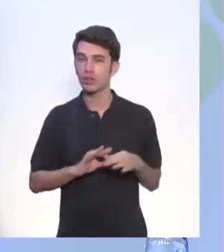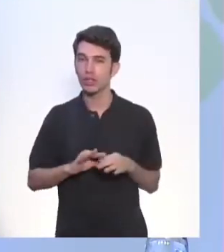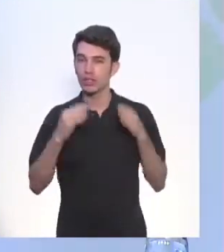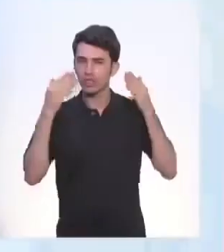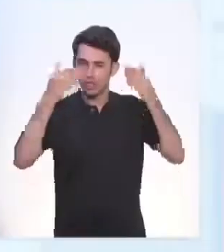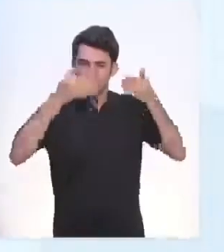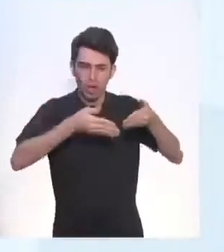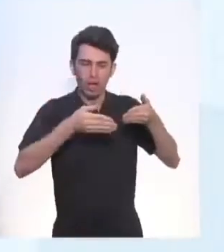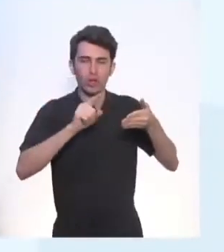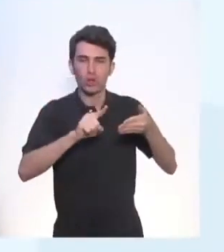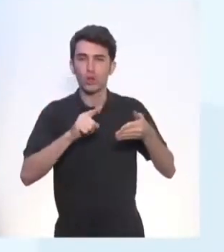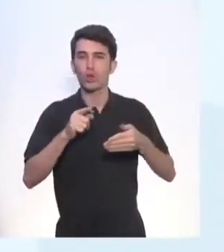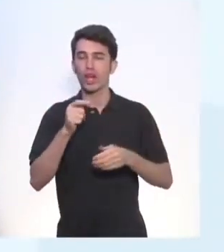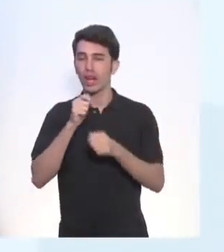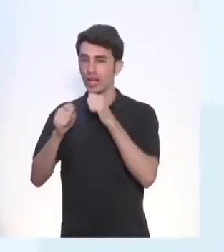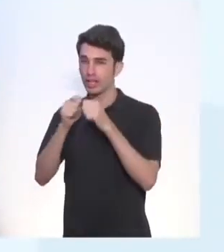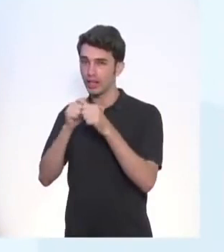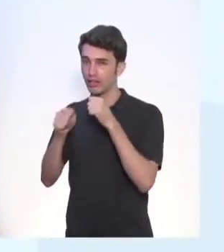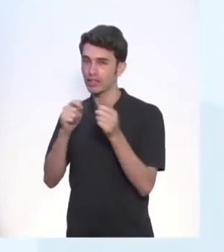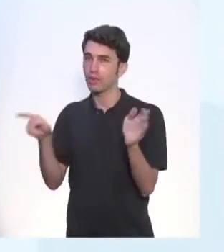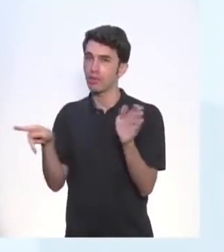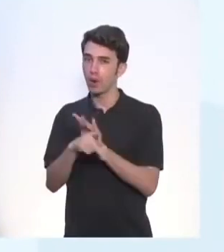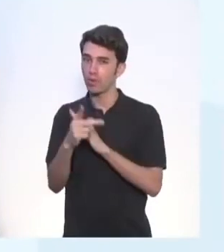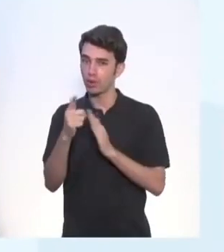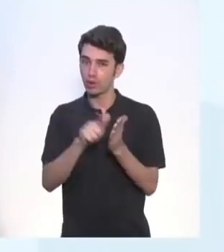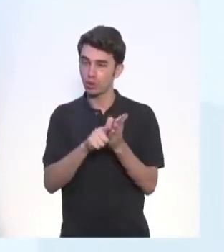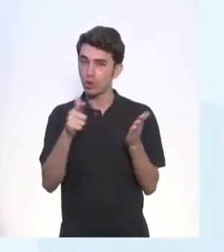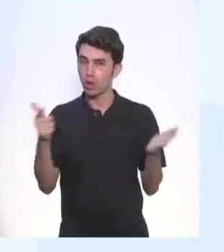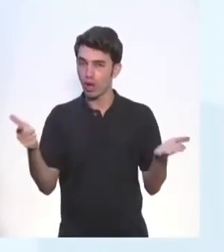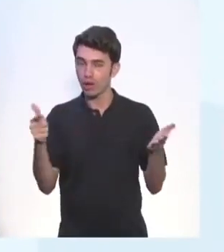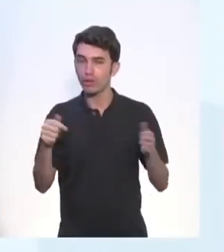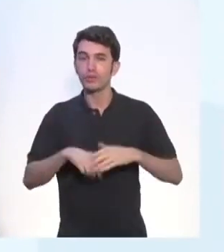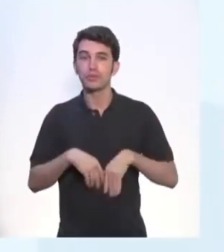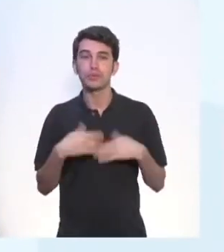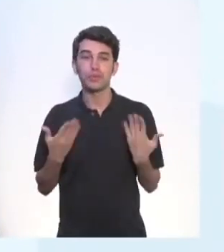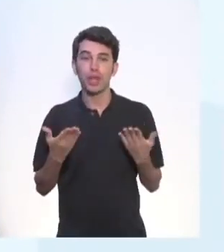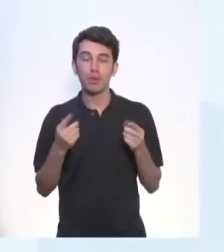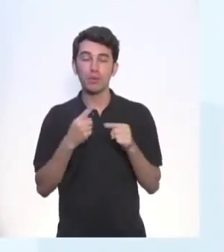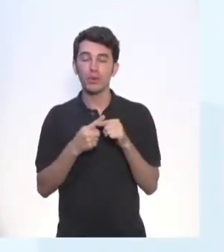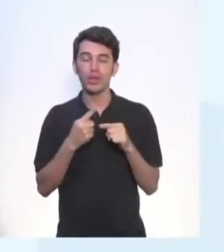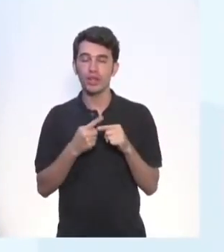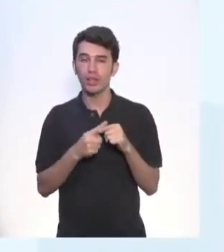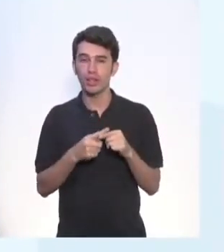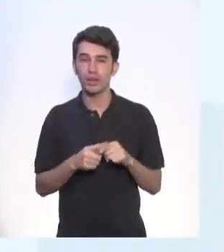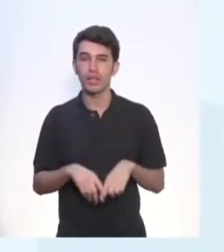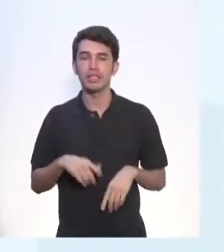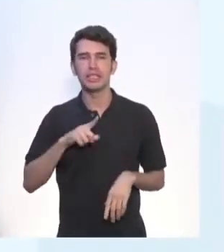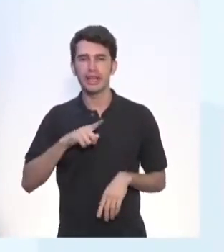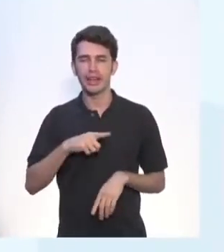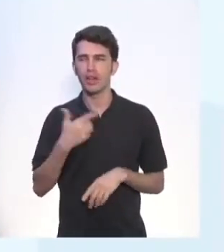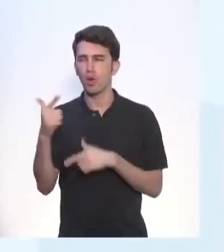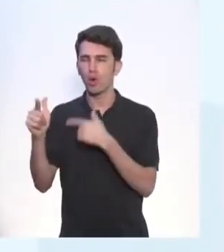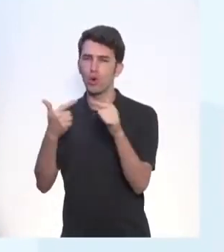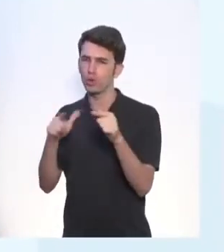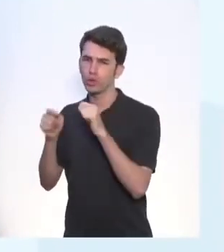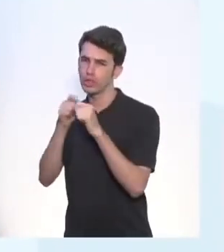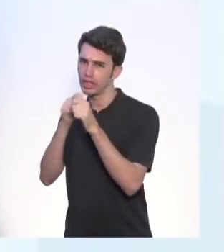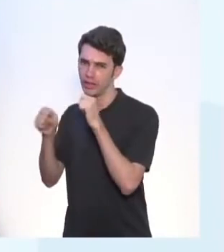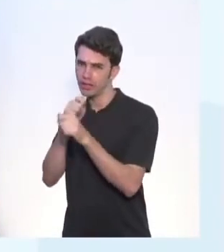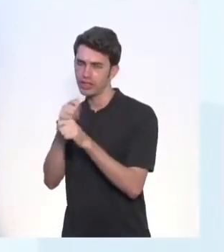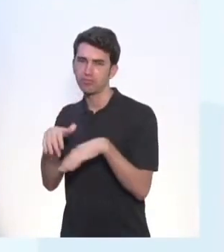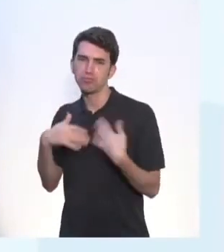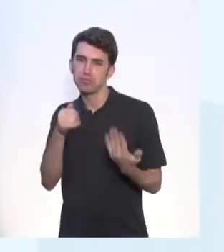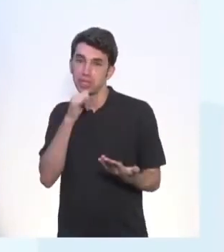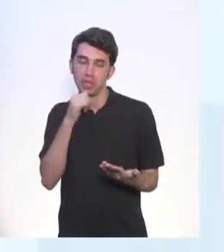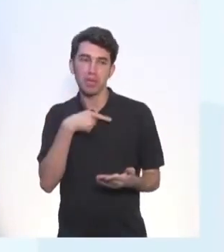na entrevista jornalística, tá? A entrevista jornalística. Por quê? Porque existem outros tipos de entrevistas. Existem